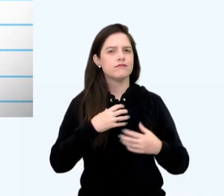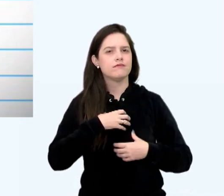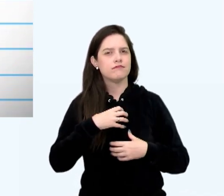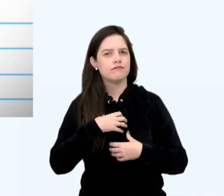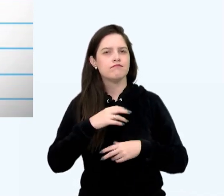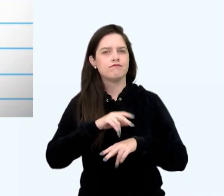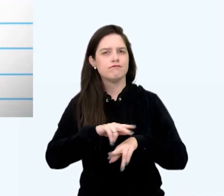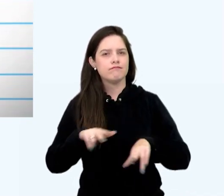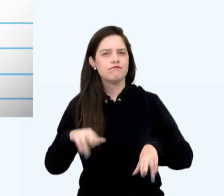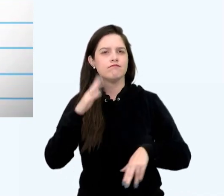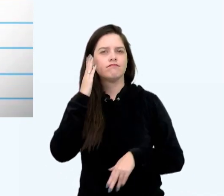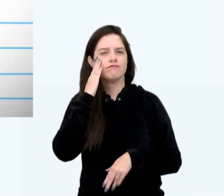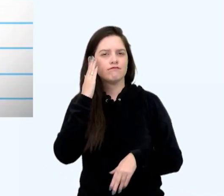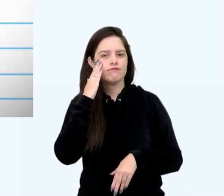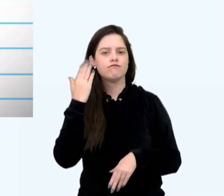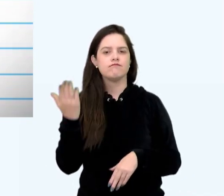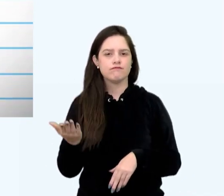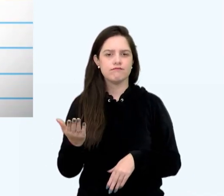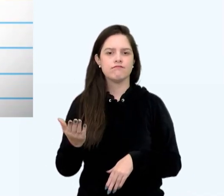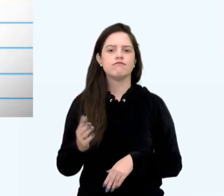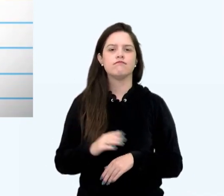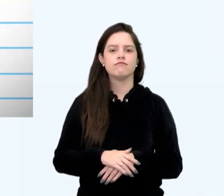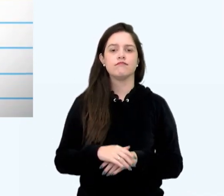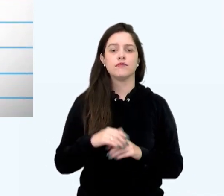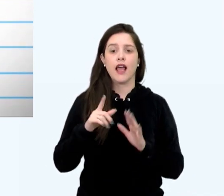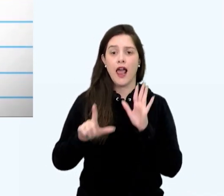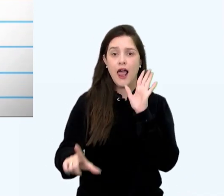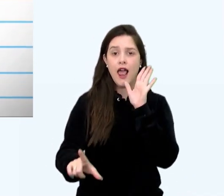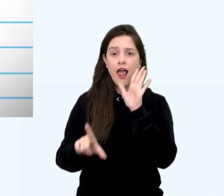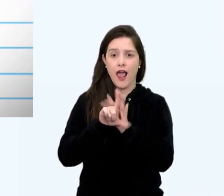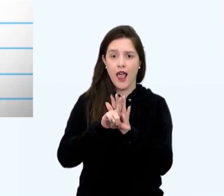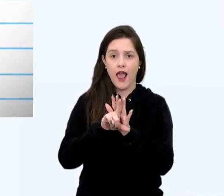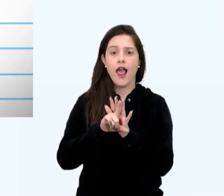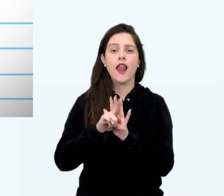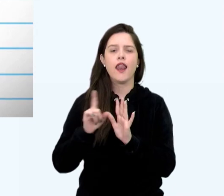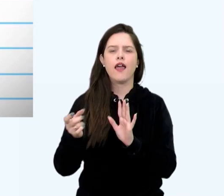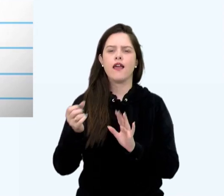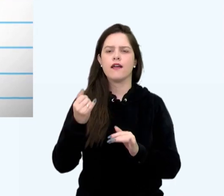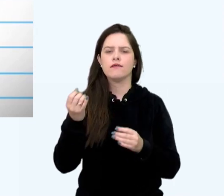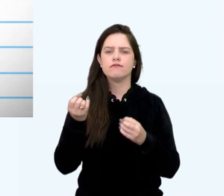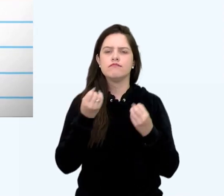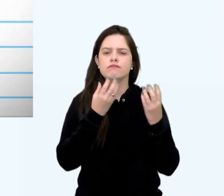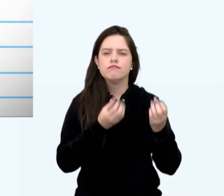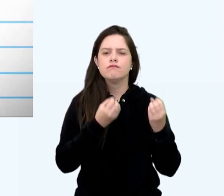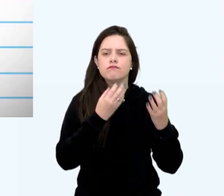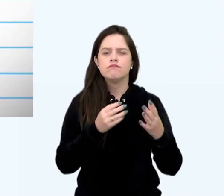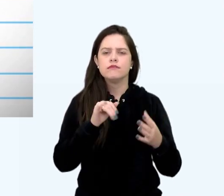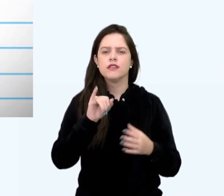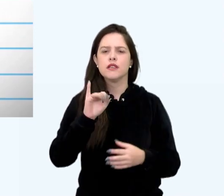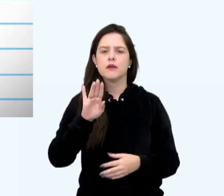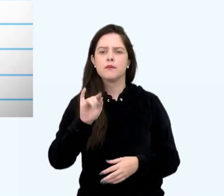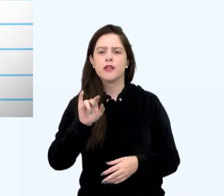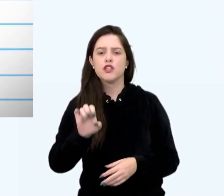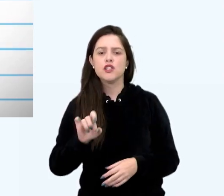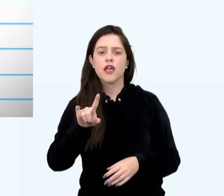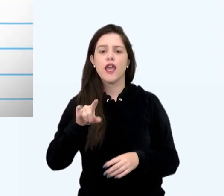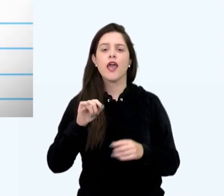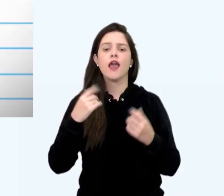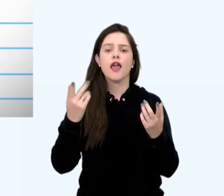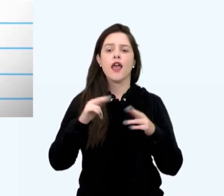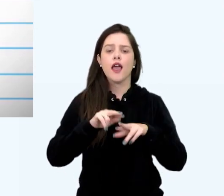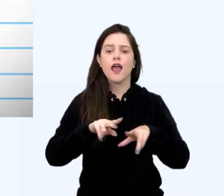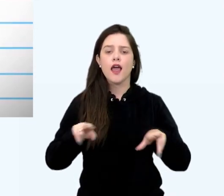acesso a bens e serviços. Fique tranquilo. Por lei, as informações prestadas ao IBGE são sigilosas.